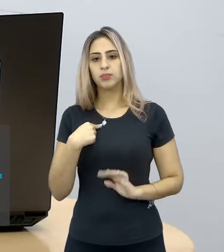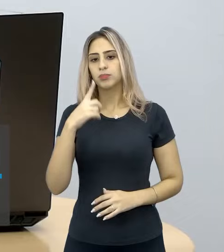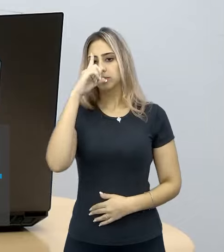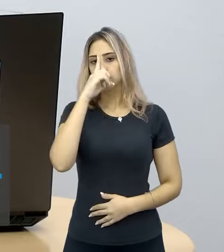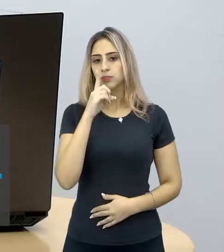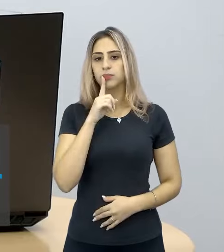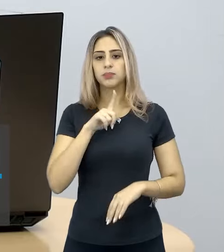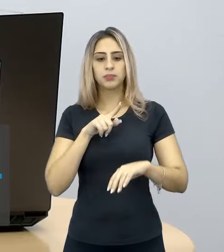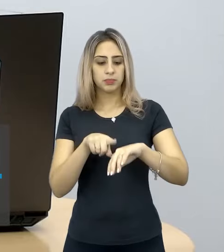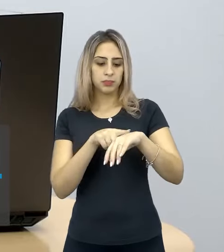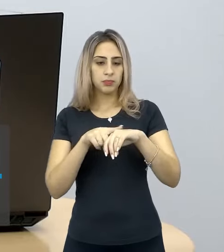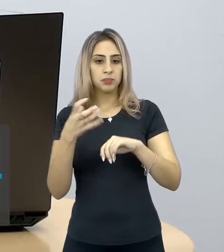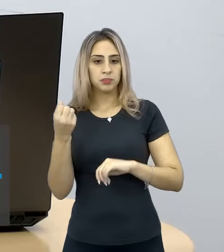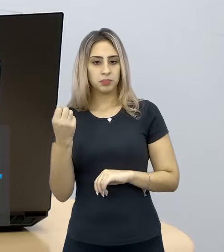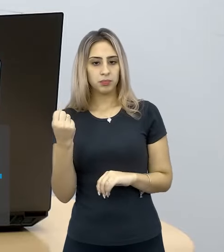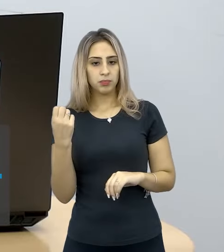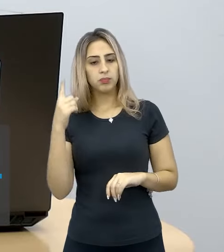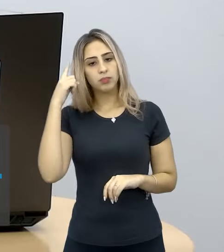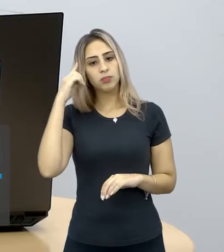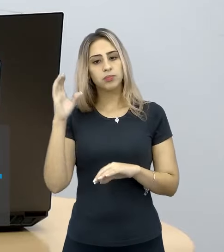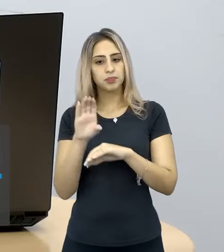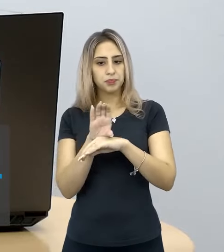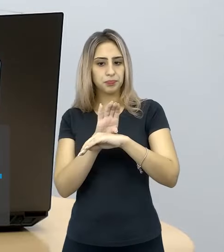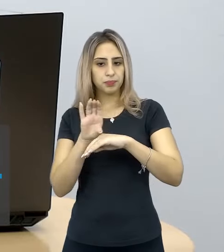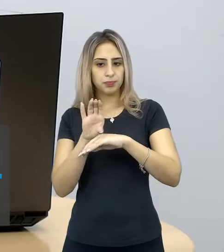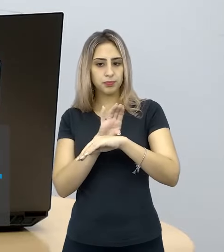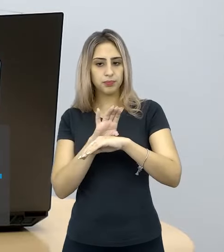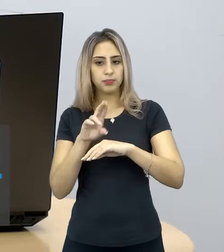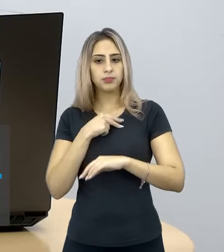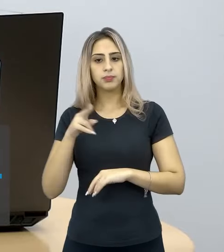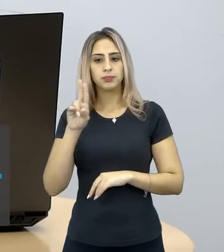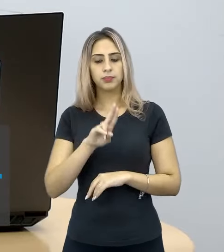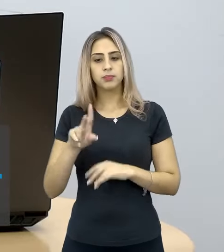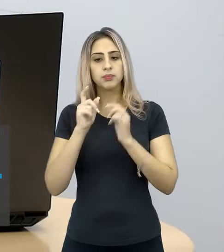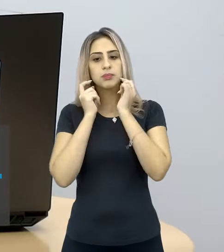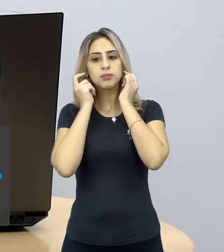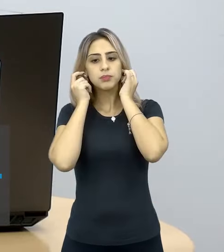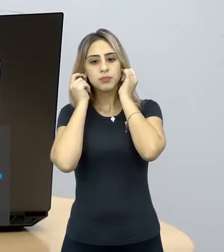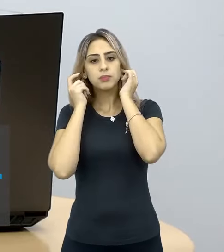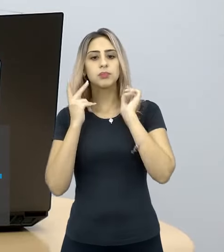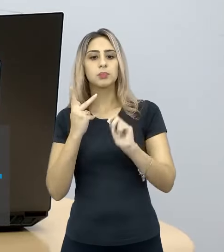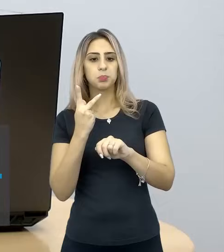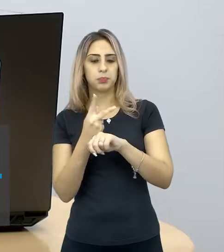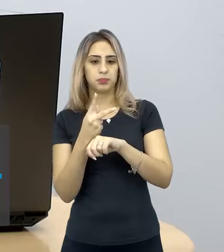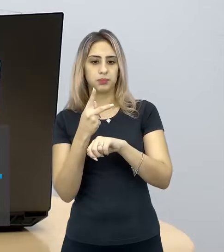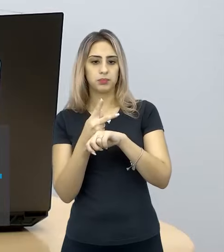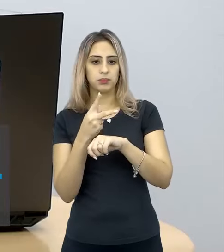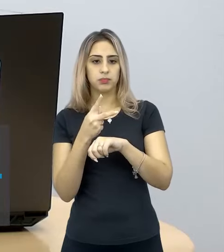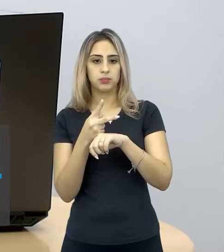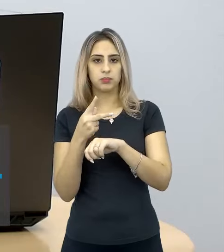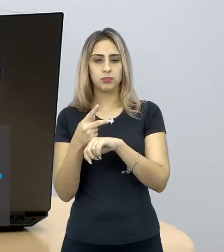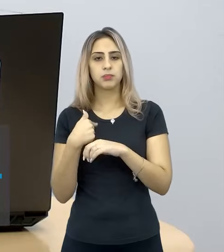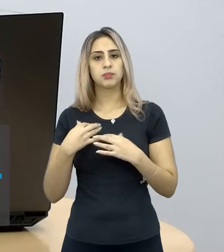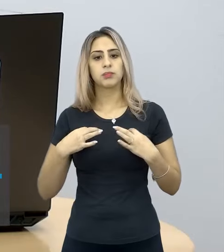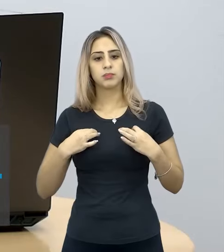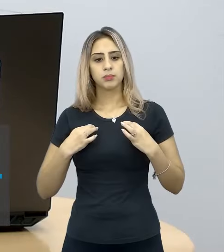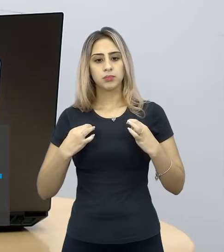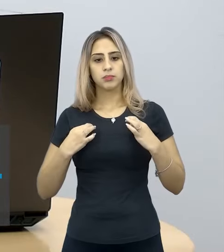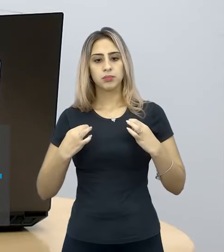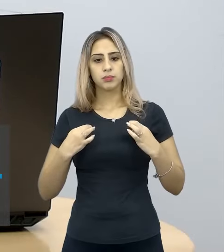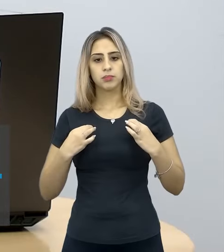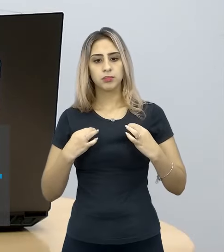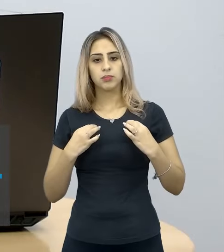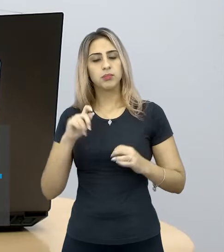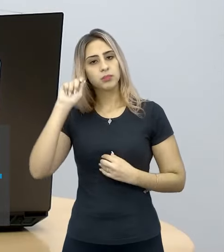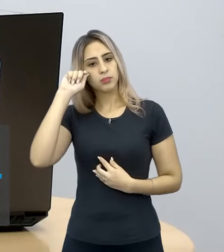loira, tenho a pele branca, cabelos castanhos, estou usando um brinco prateado, a minha camiseta é uma